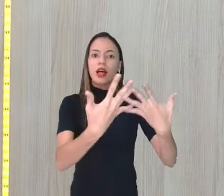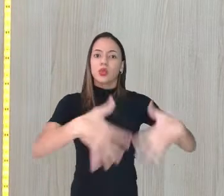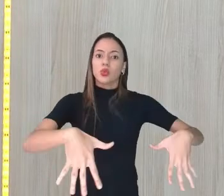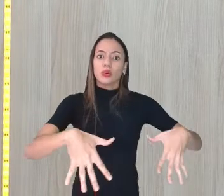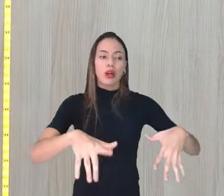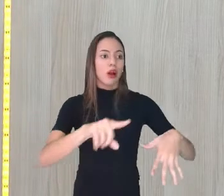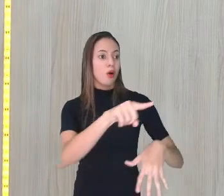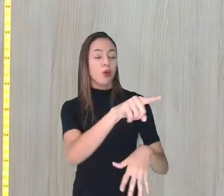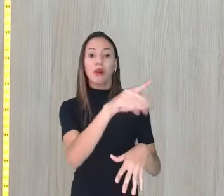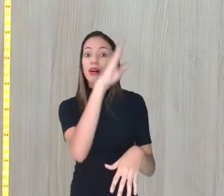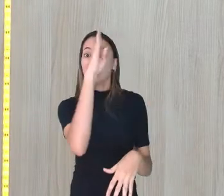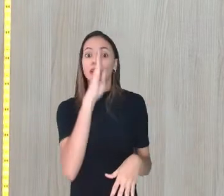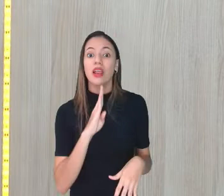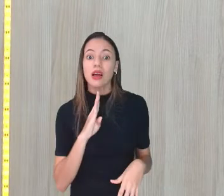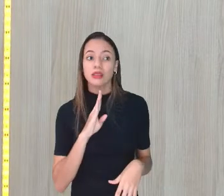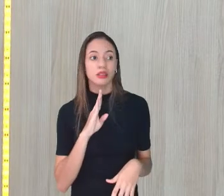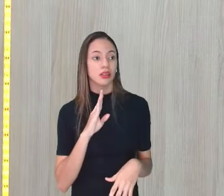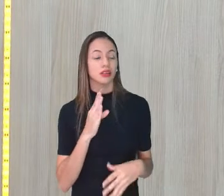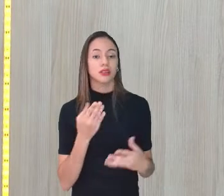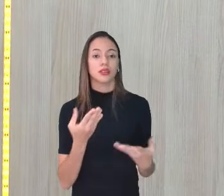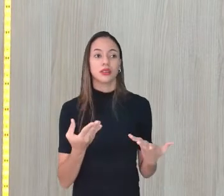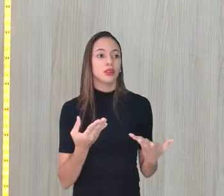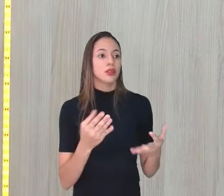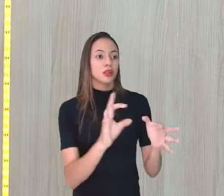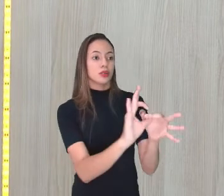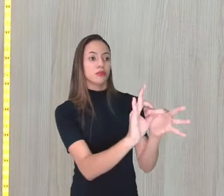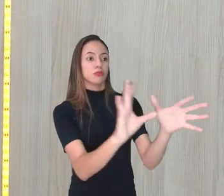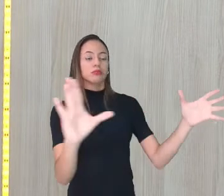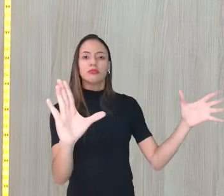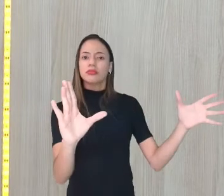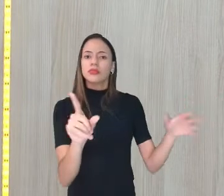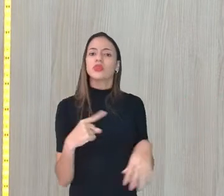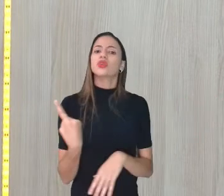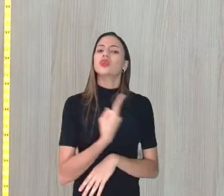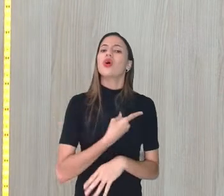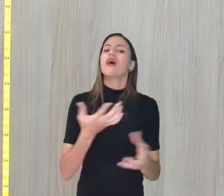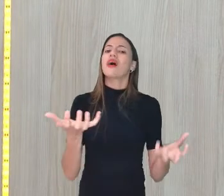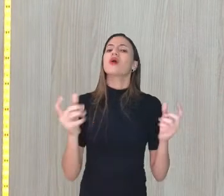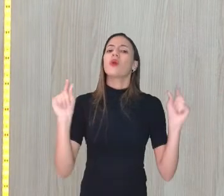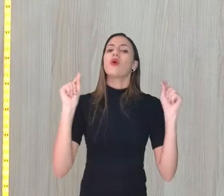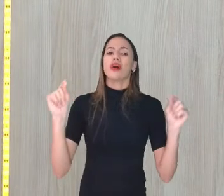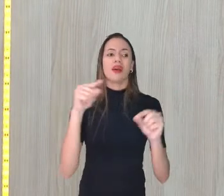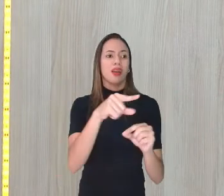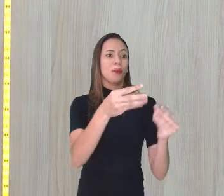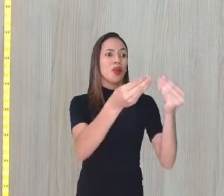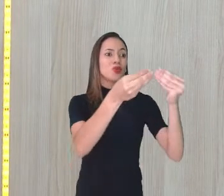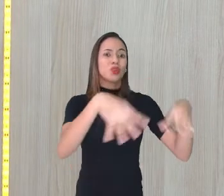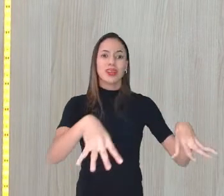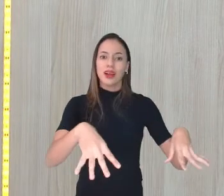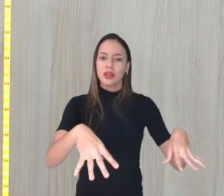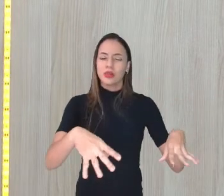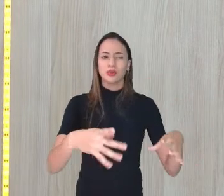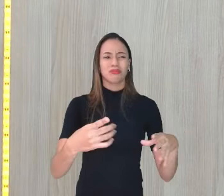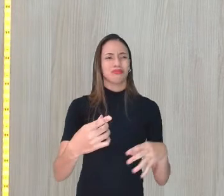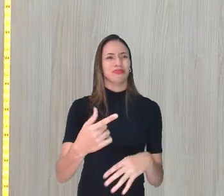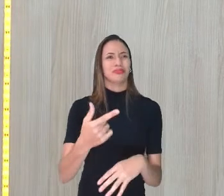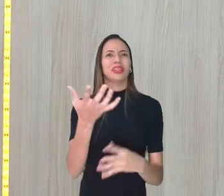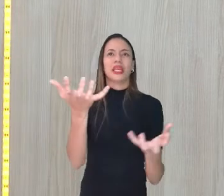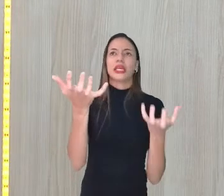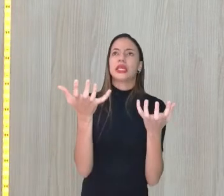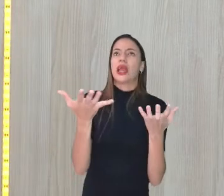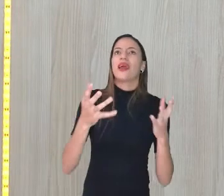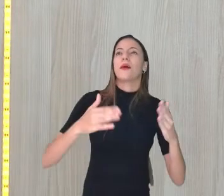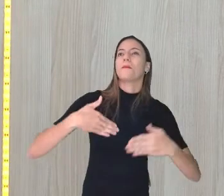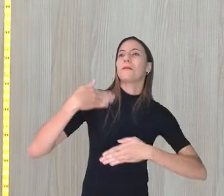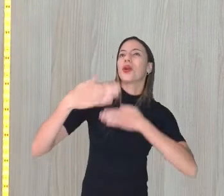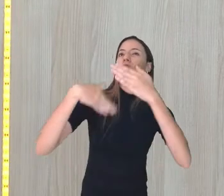tem gratuitamente, né, à disposição. O que é que a gente está fazendo em nome de um progresso? Que